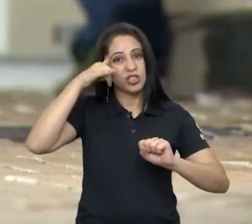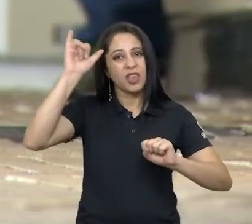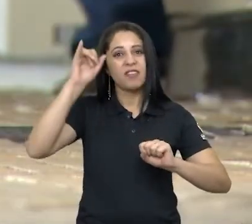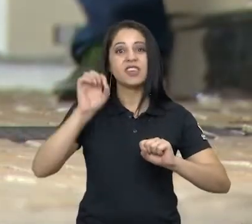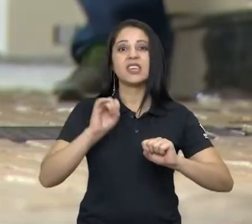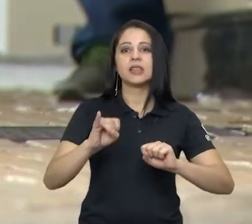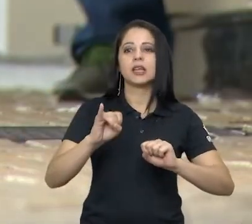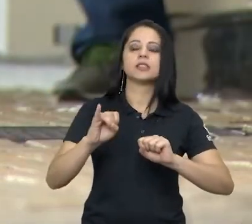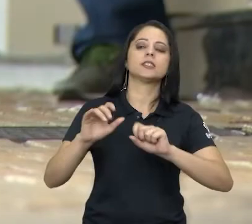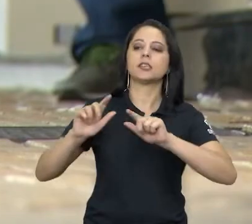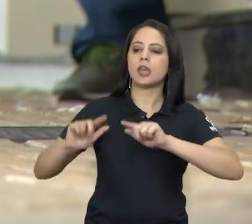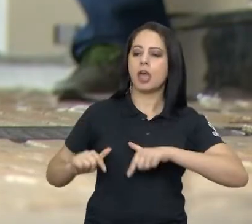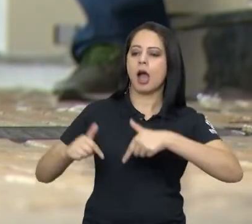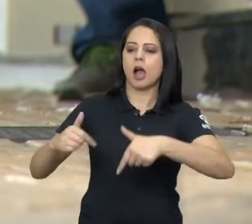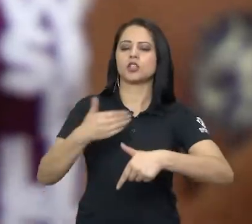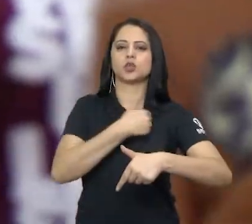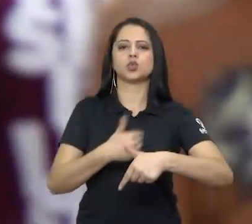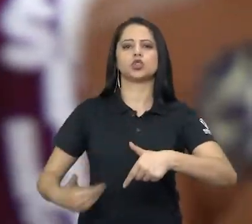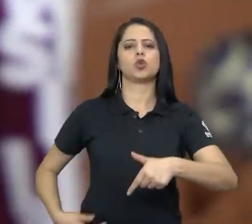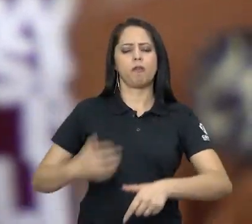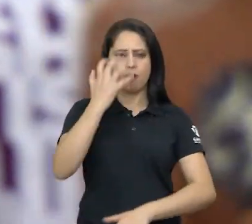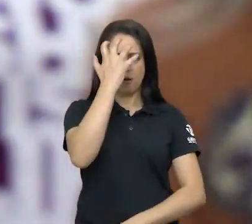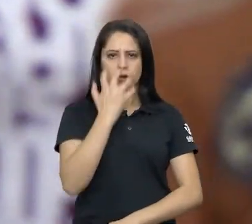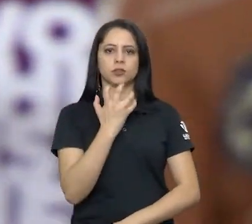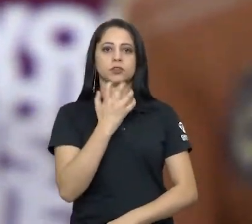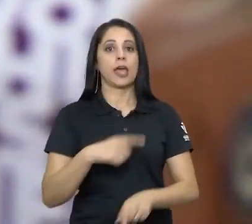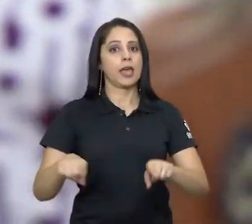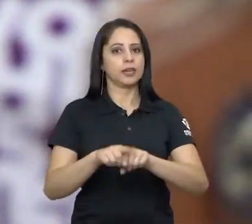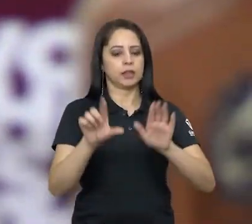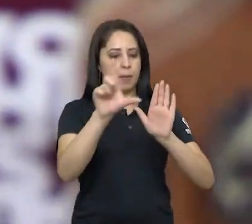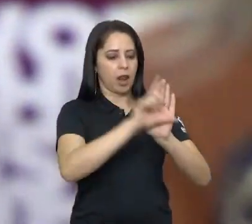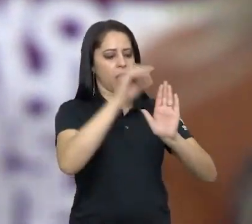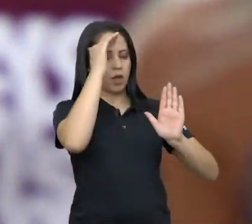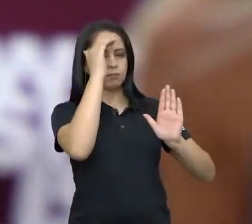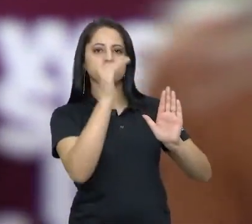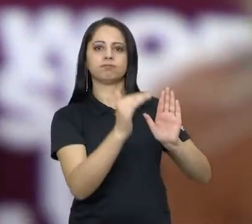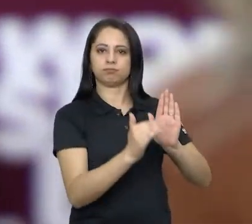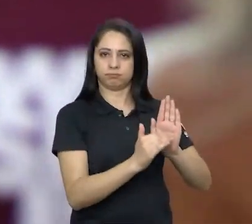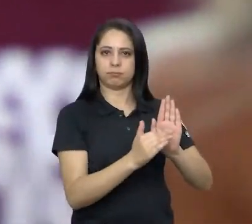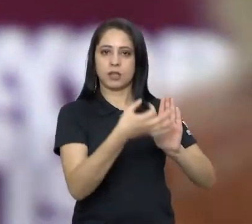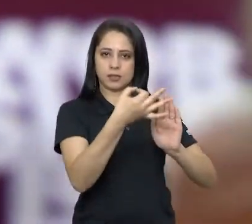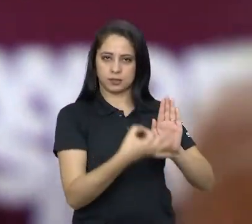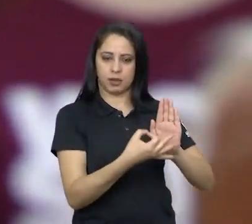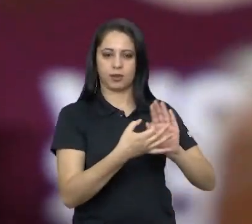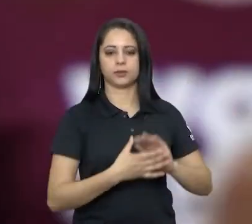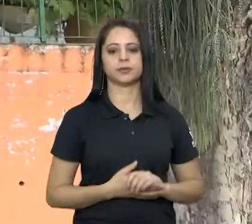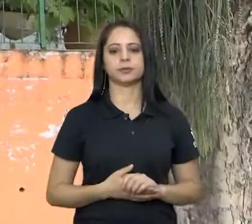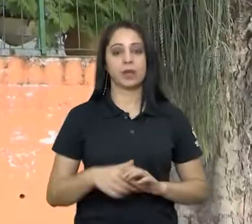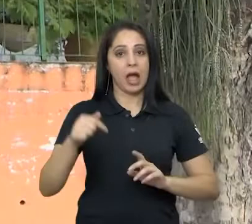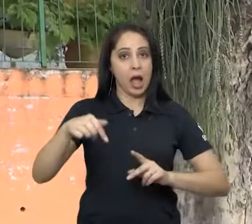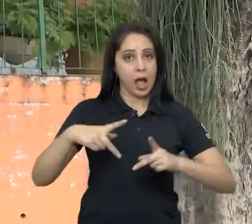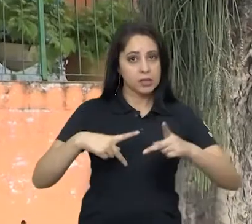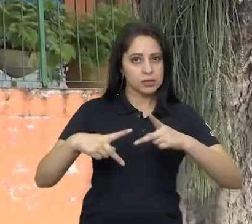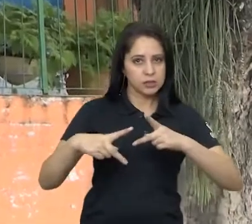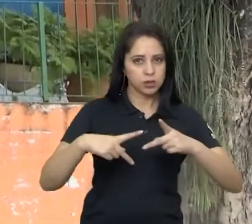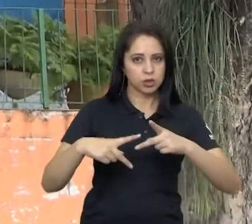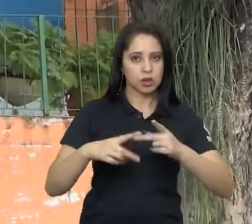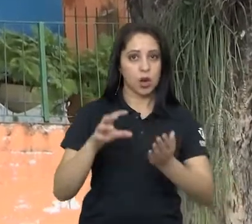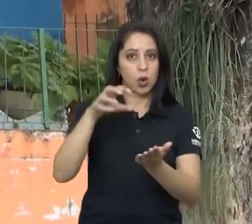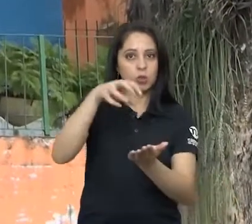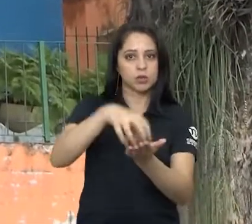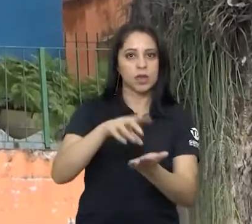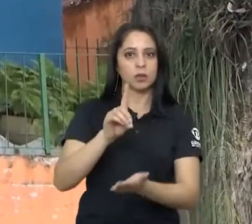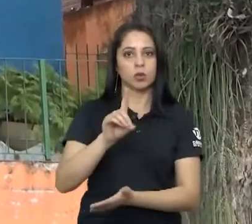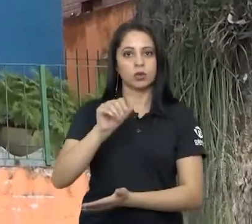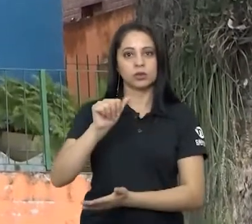ser evitados com políticas públicas mais efetivas e se as leis fossem cumpridas com rigor. Em São José dos